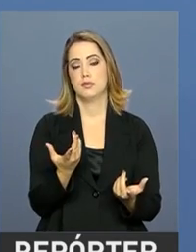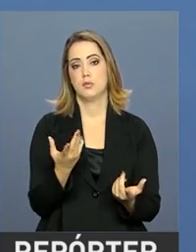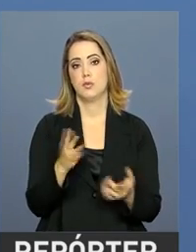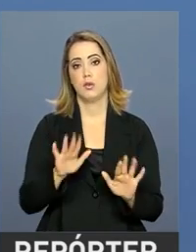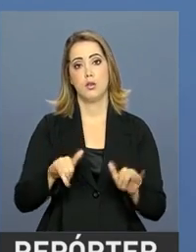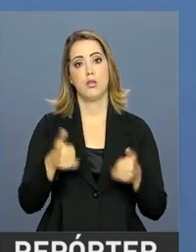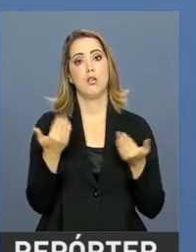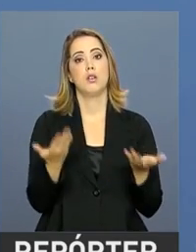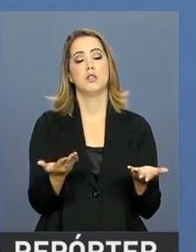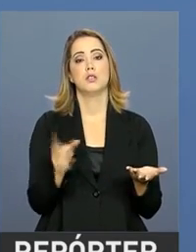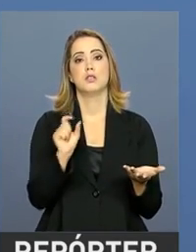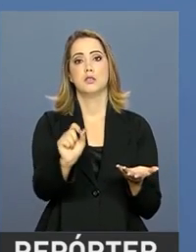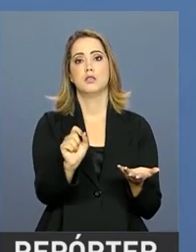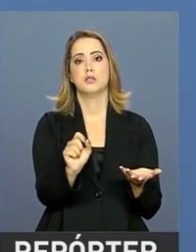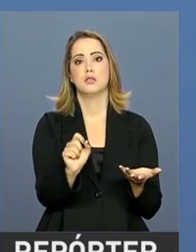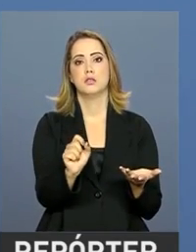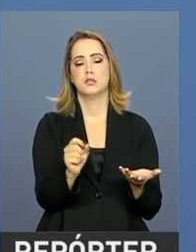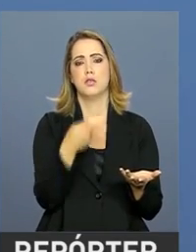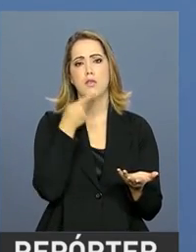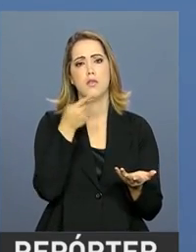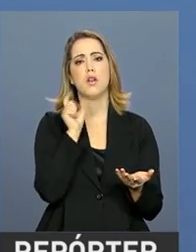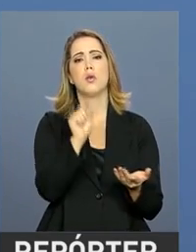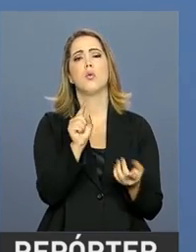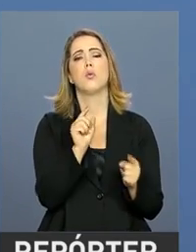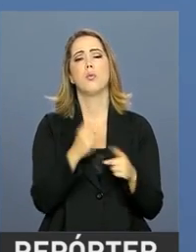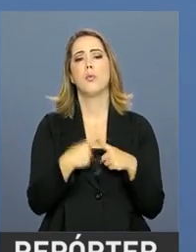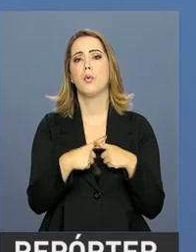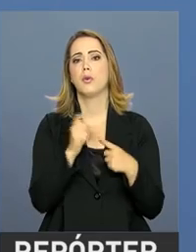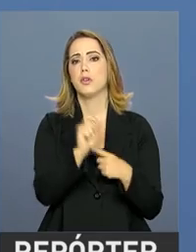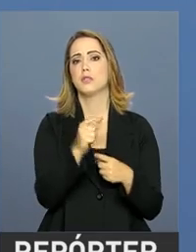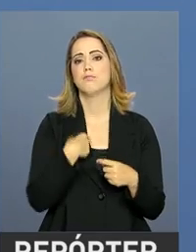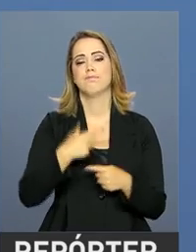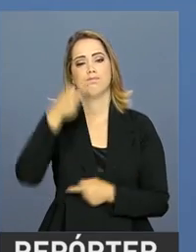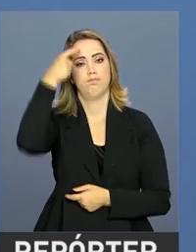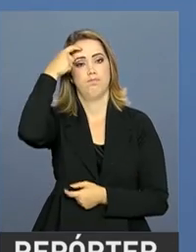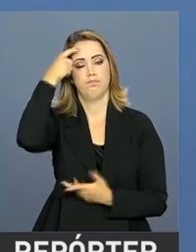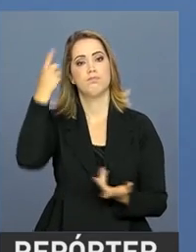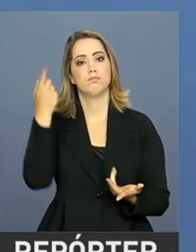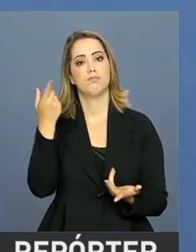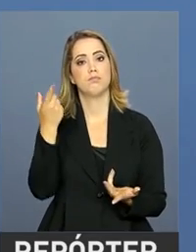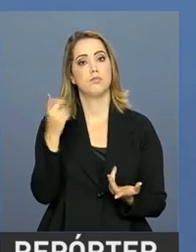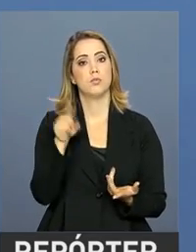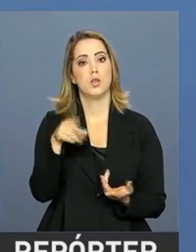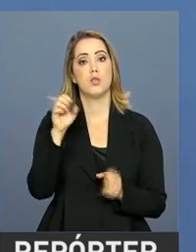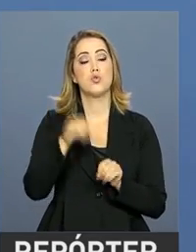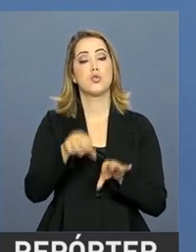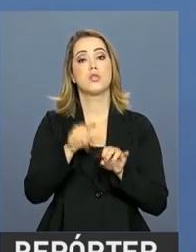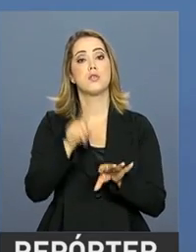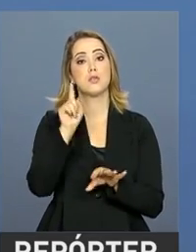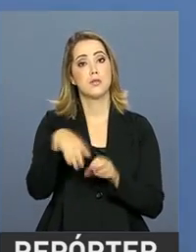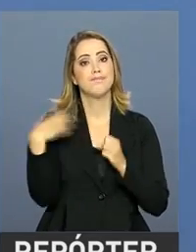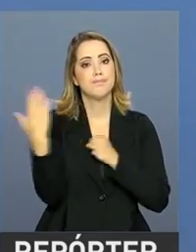Então, por que é que eu digo isso? Porque nós temos ciência e consciência de que educação é fundamental para o país.